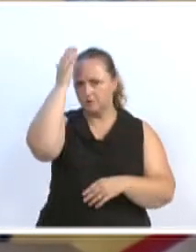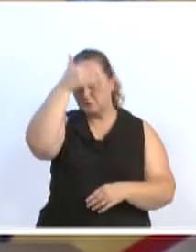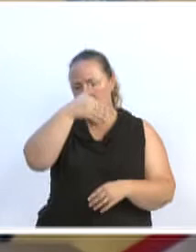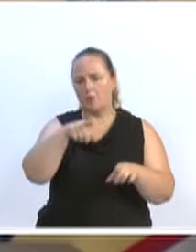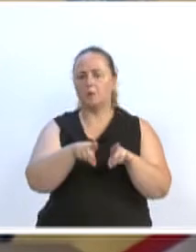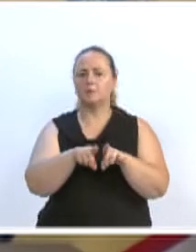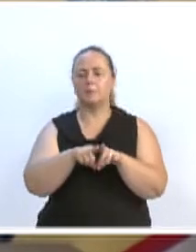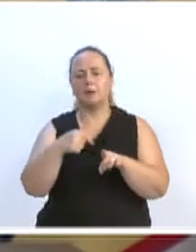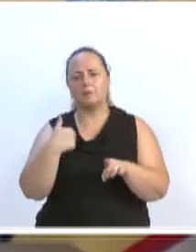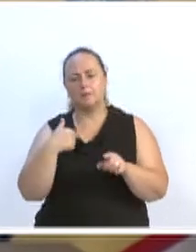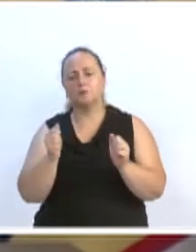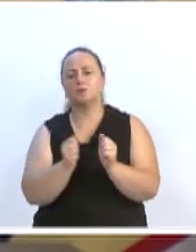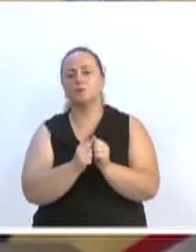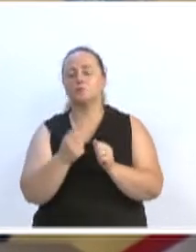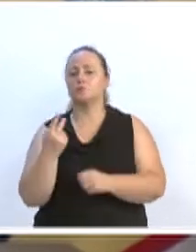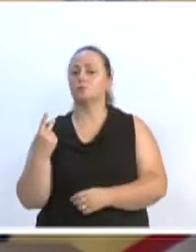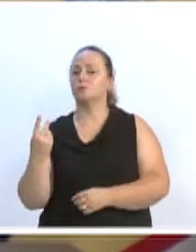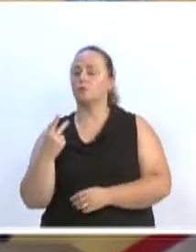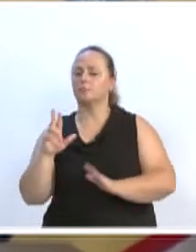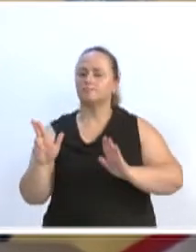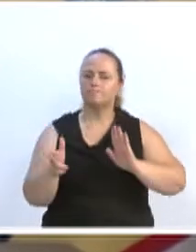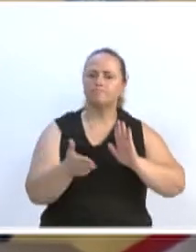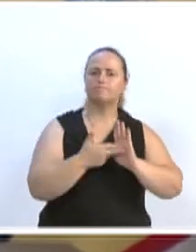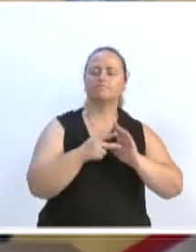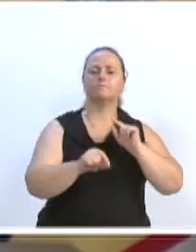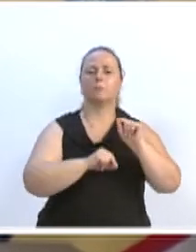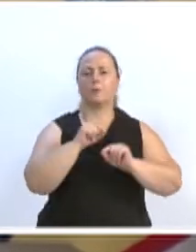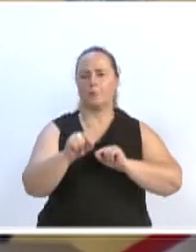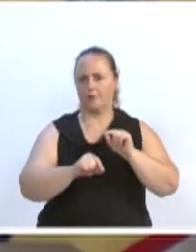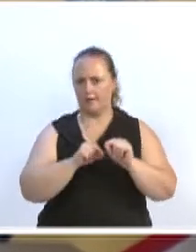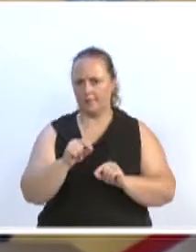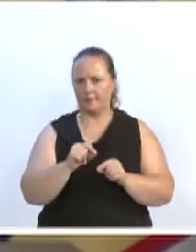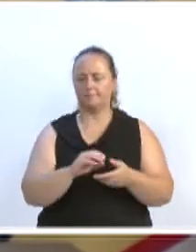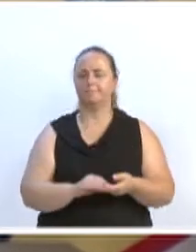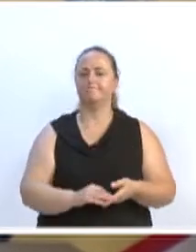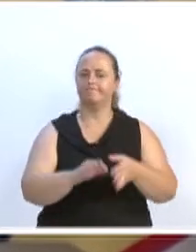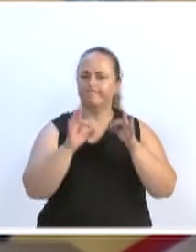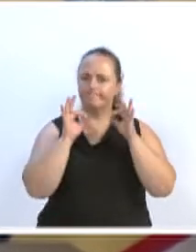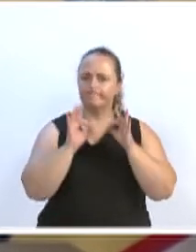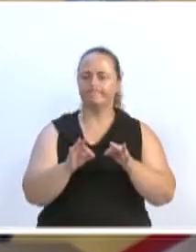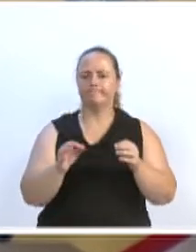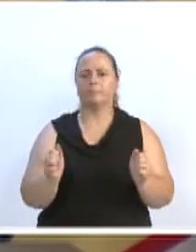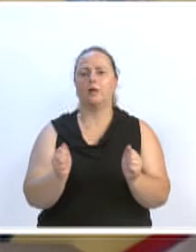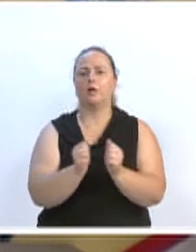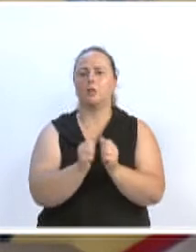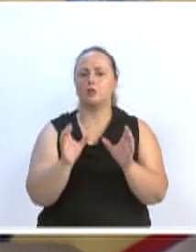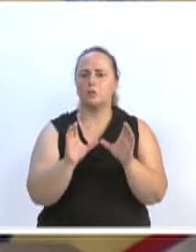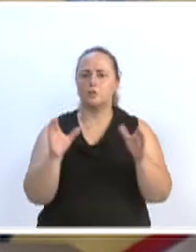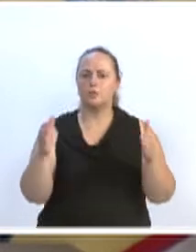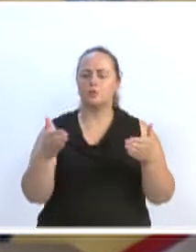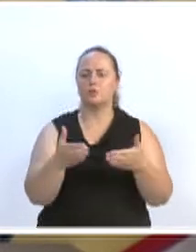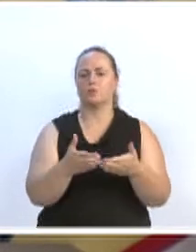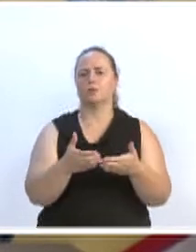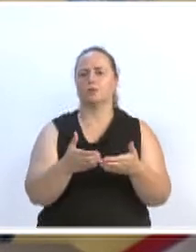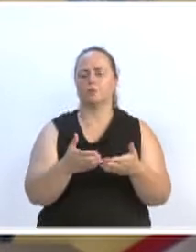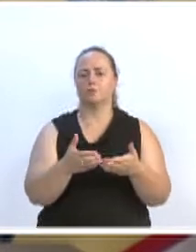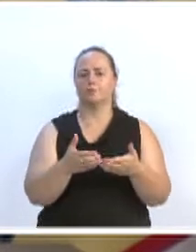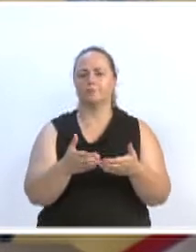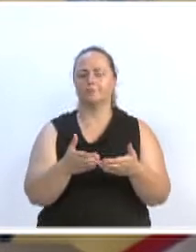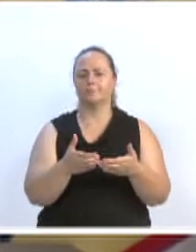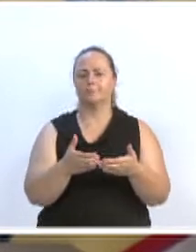comigo nós assumimos um compromisso com a a comunidade para que nós possamos sair